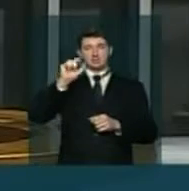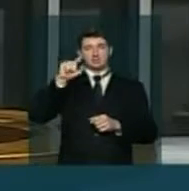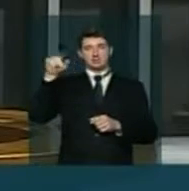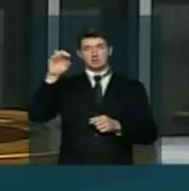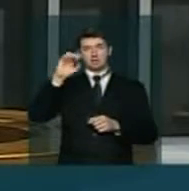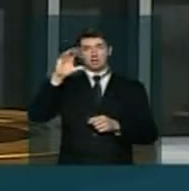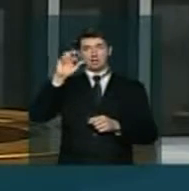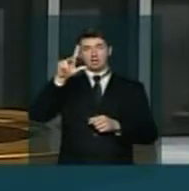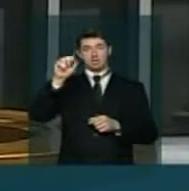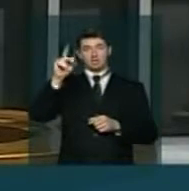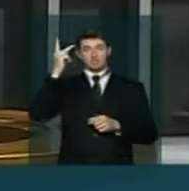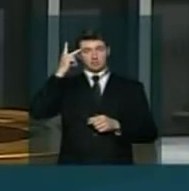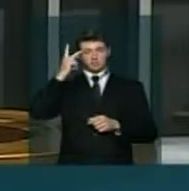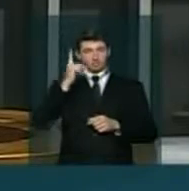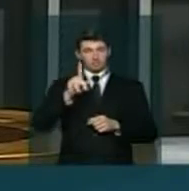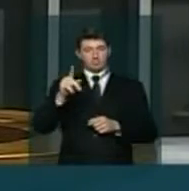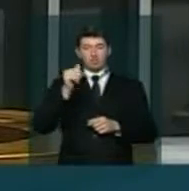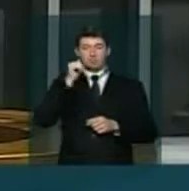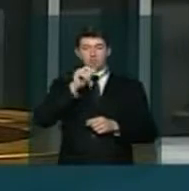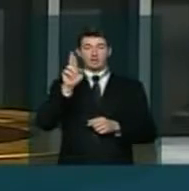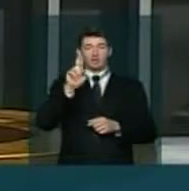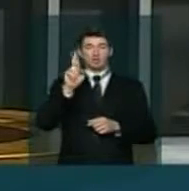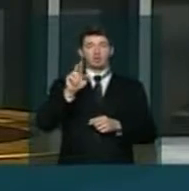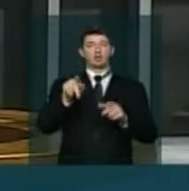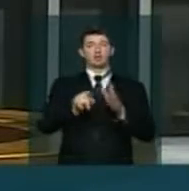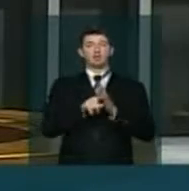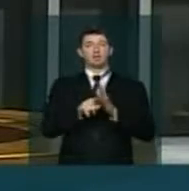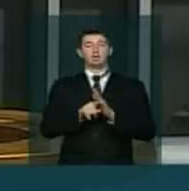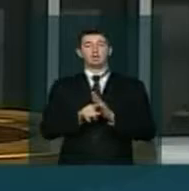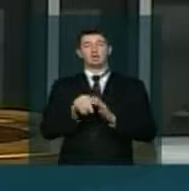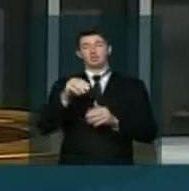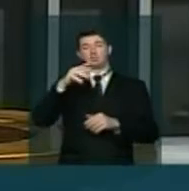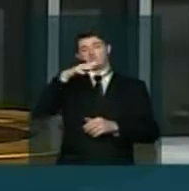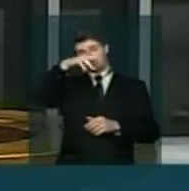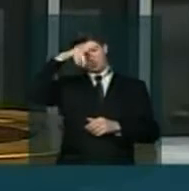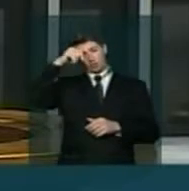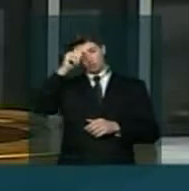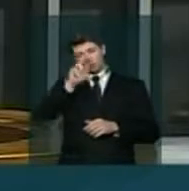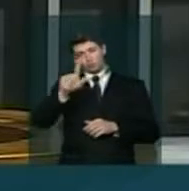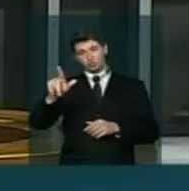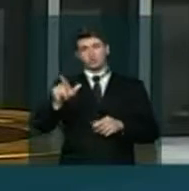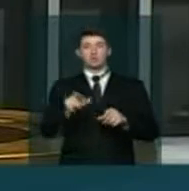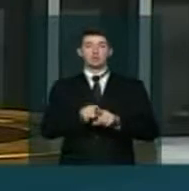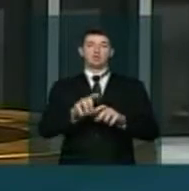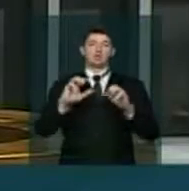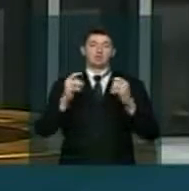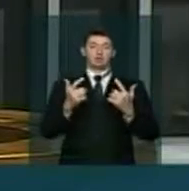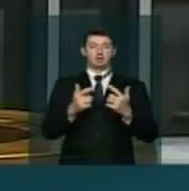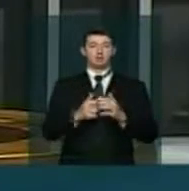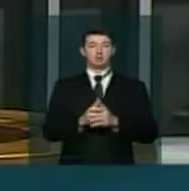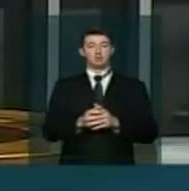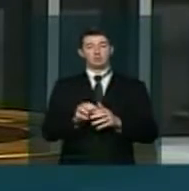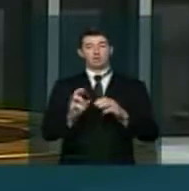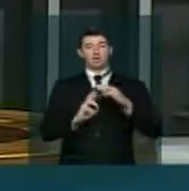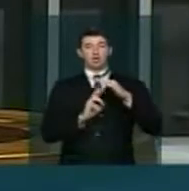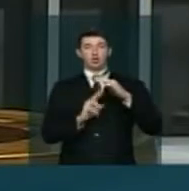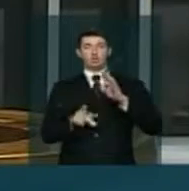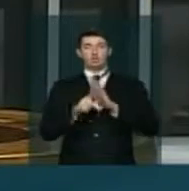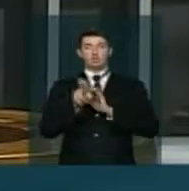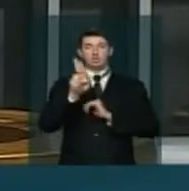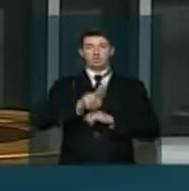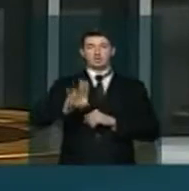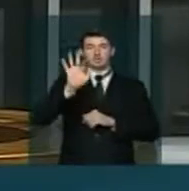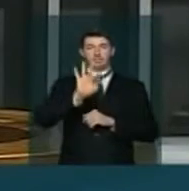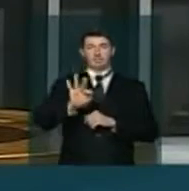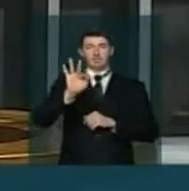Carlos, em São Paulo, da reitora da Universidade Federal do Mato Grosso do Sul e, é claro, o reitor da